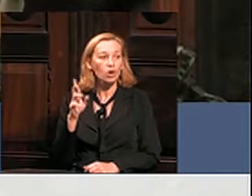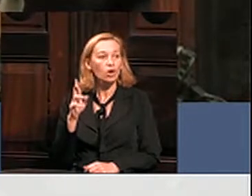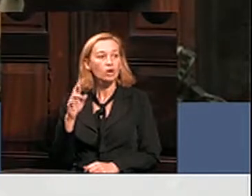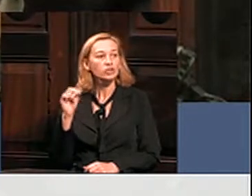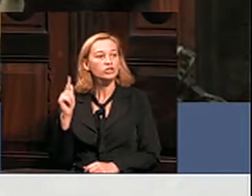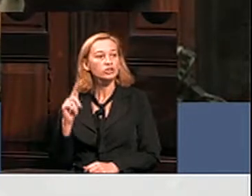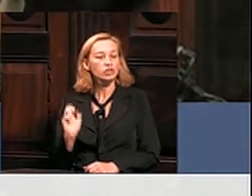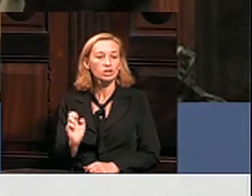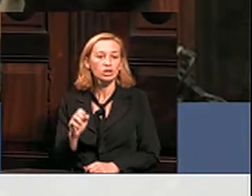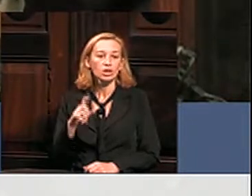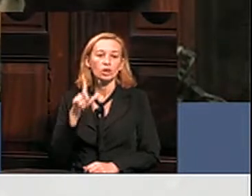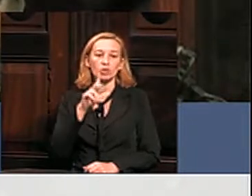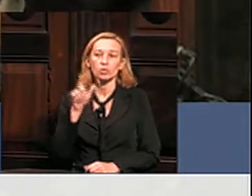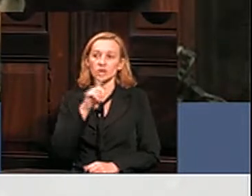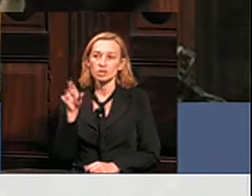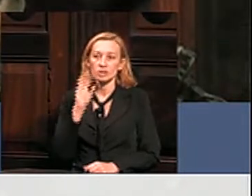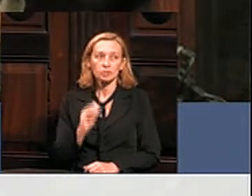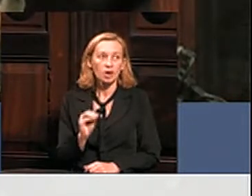Luiz Paulo.